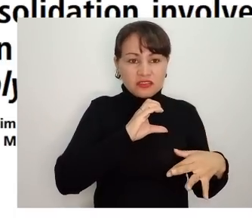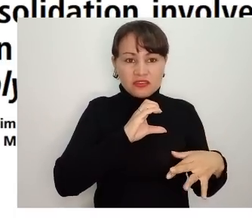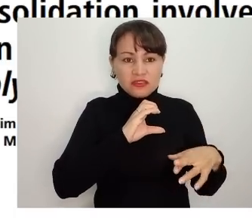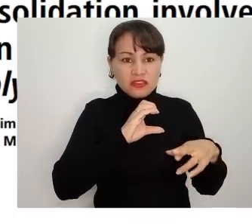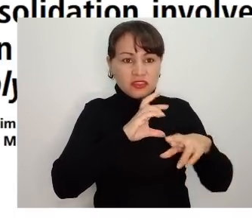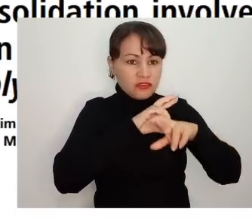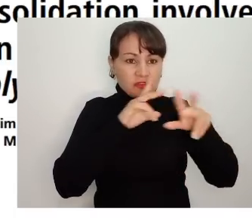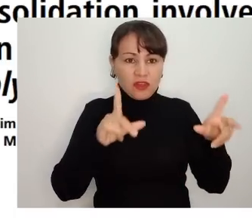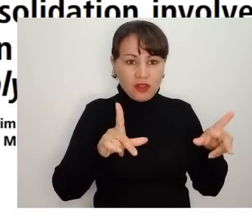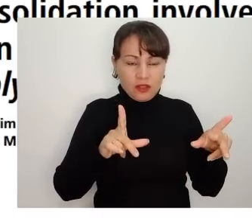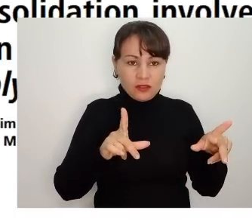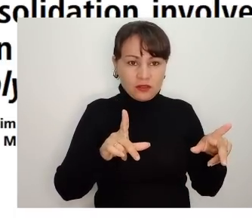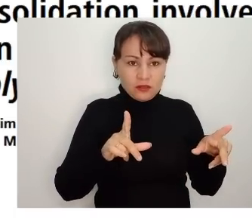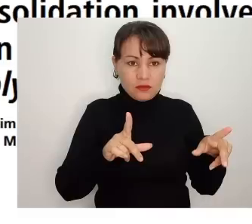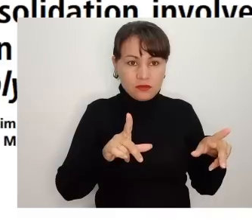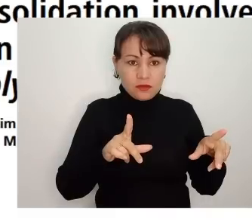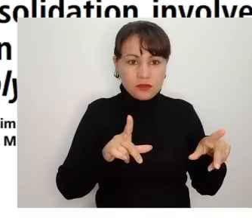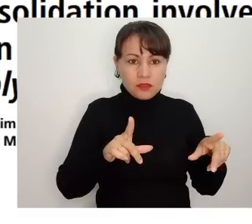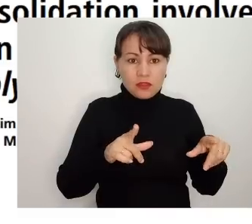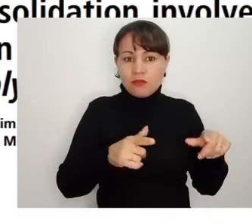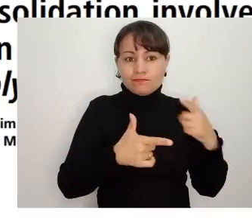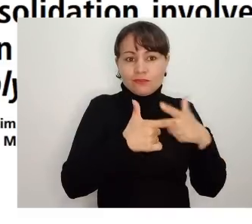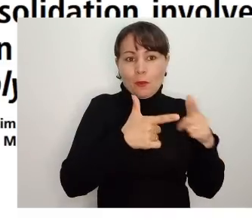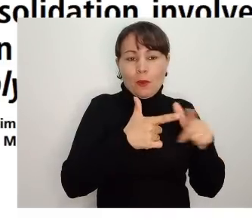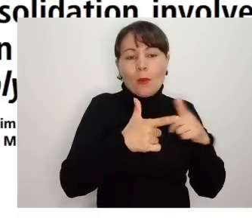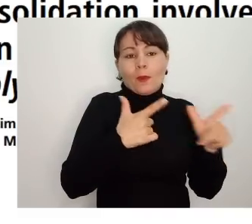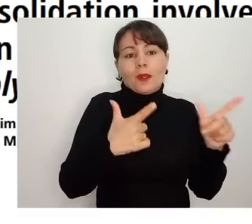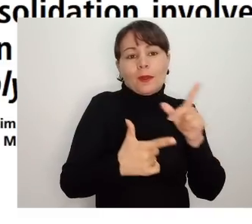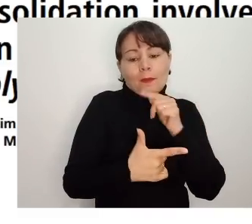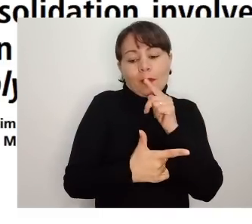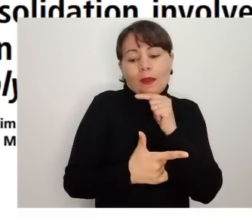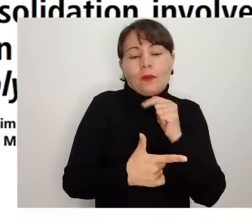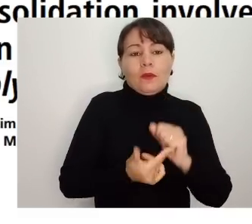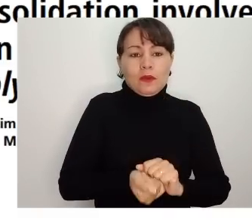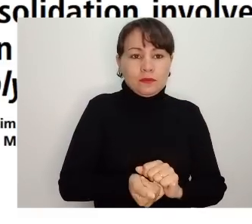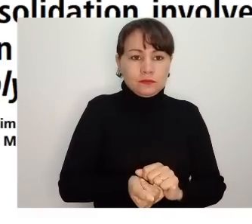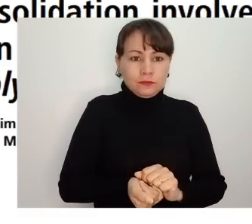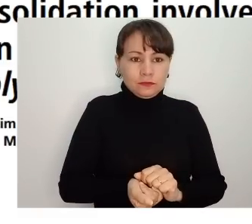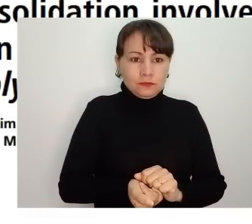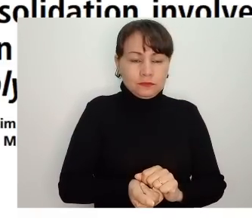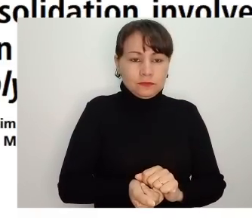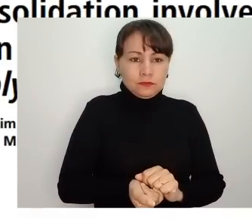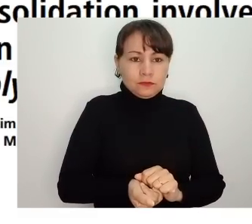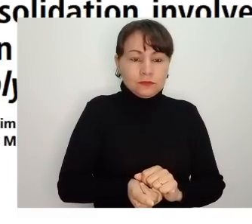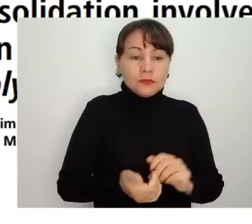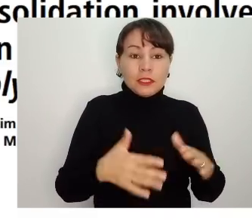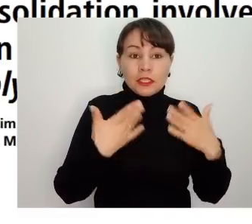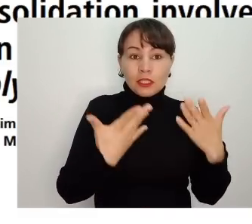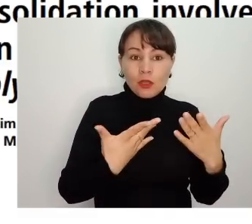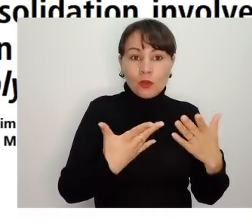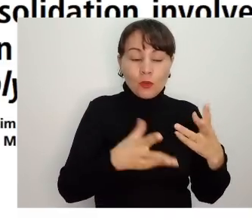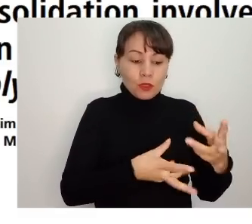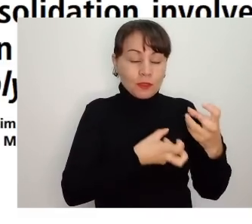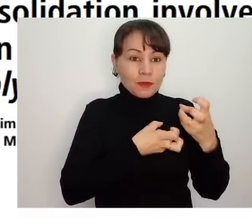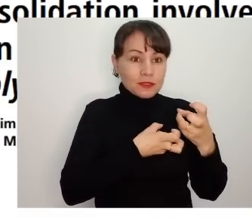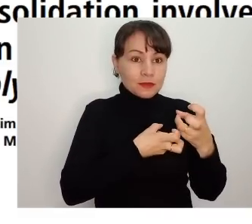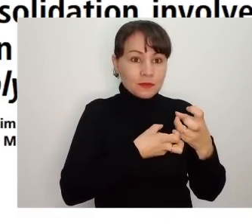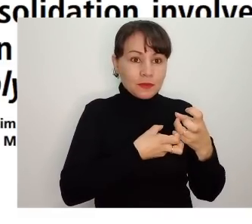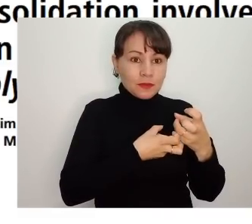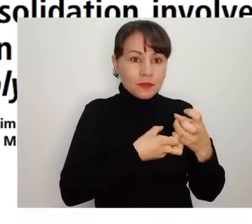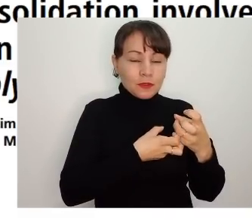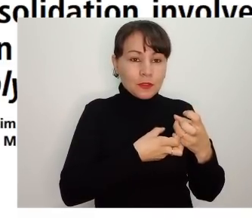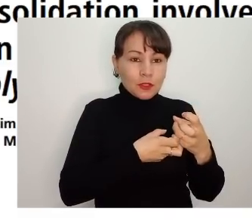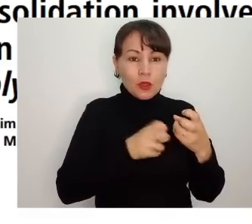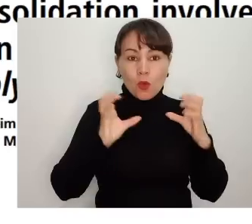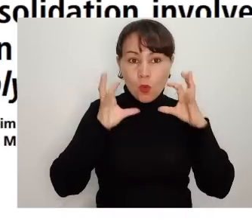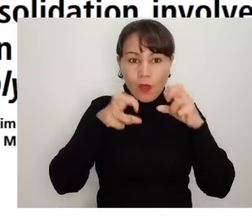característica tóxica e nociva para o animal e que não trazia influência nenhuma. Então, quando ele